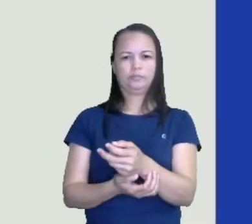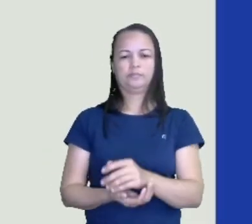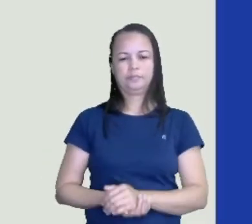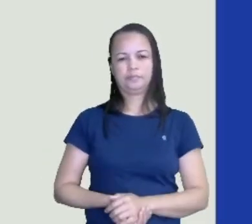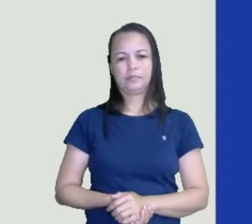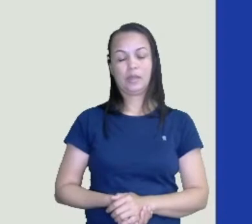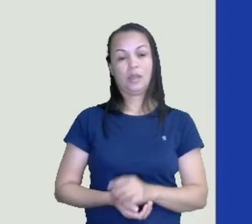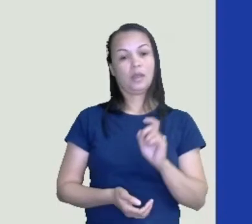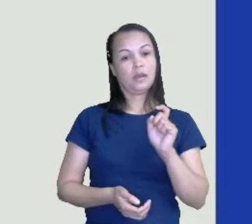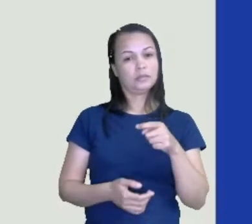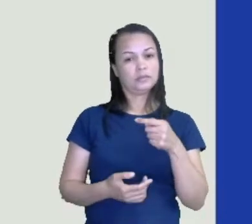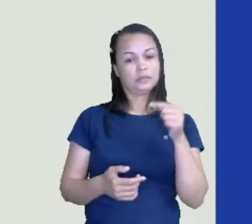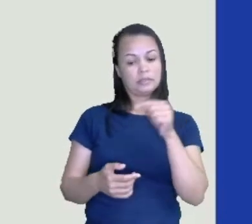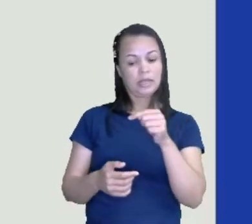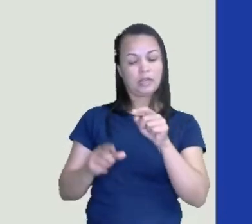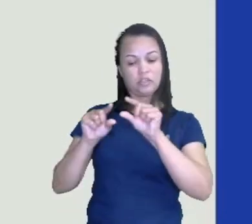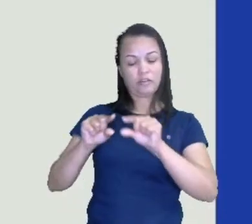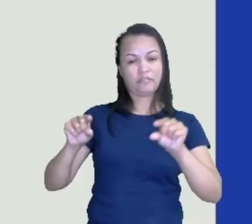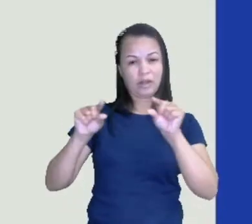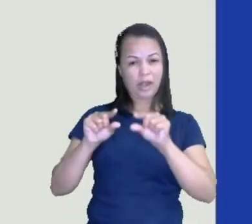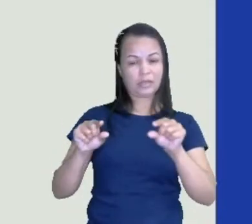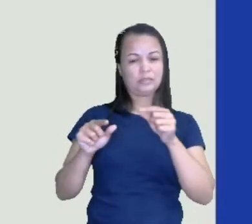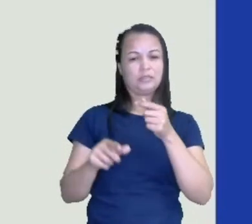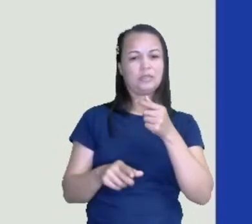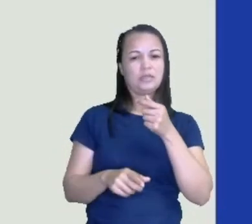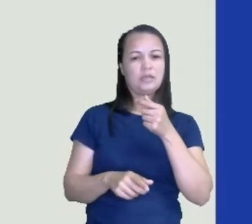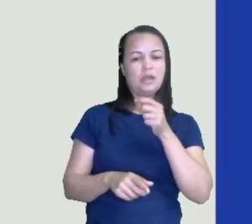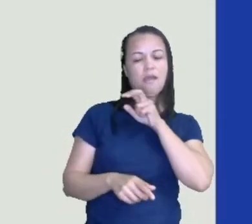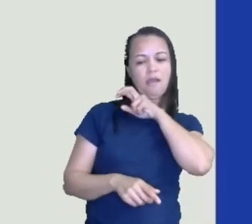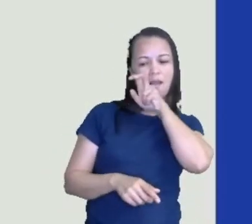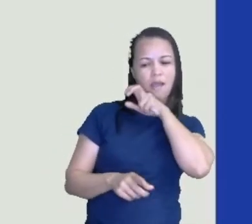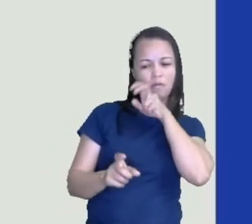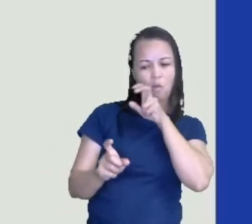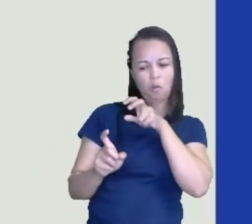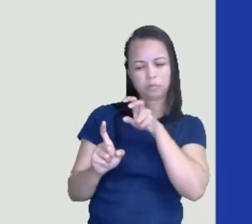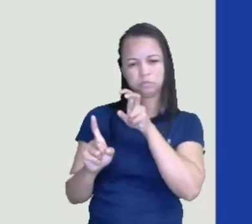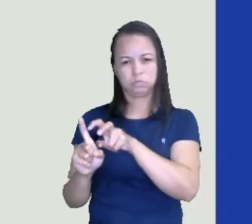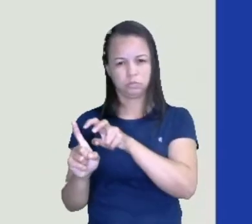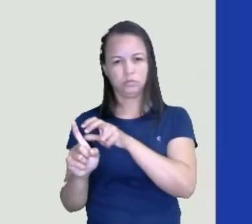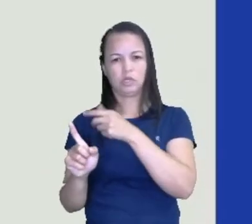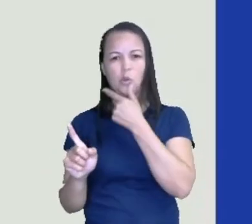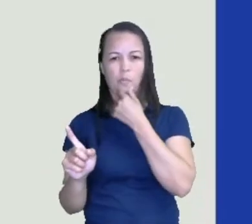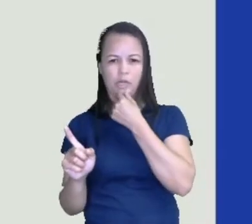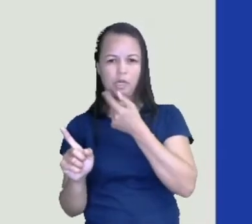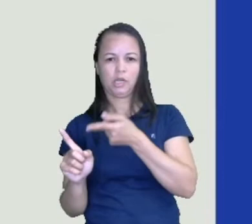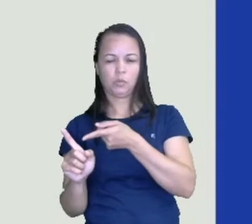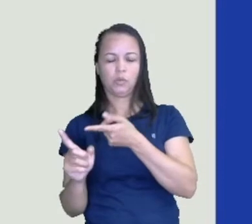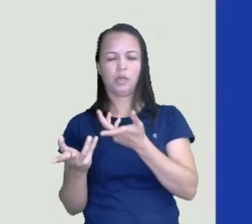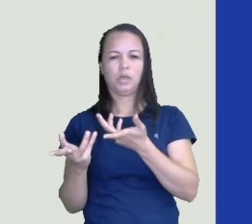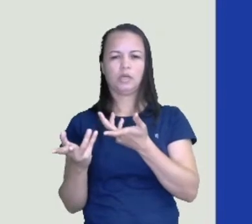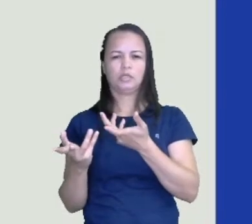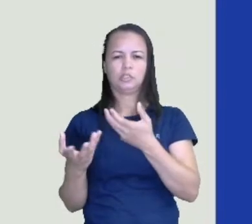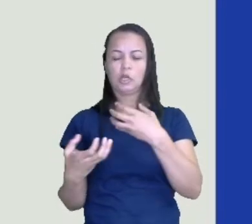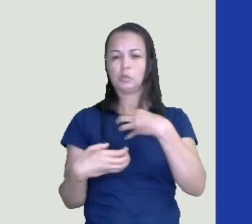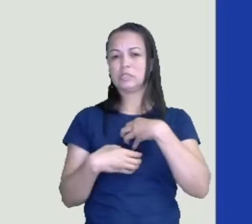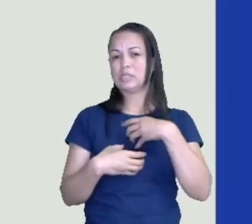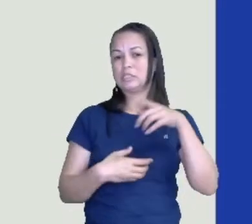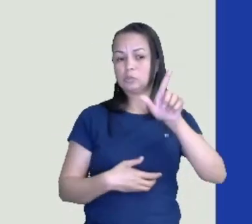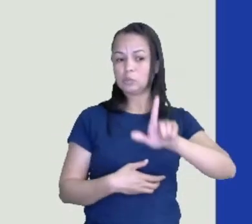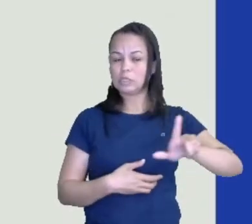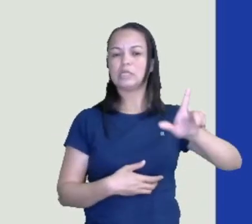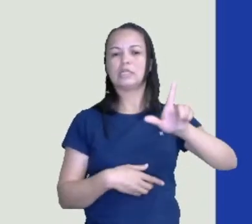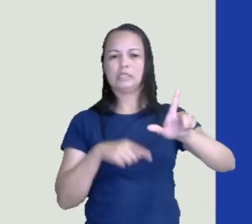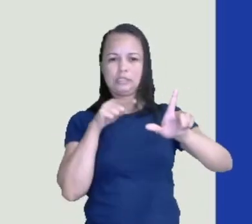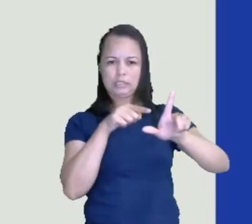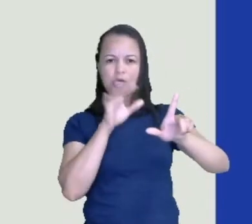Nesta frase, a cobra picou o menino, ela está no sentido